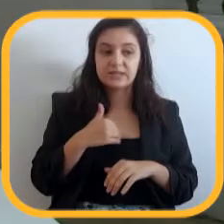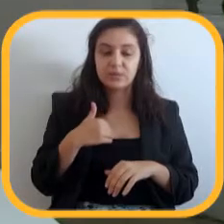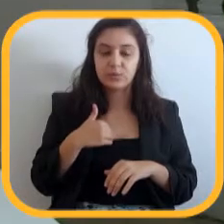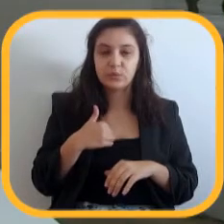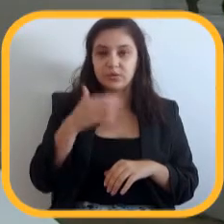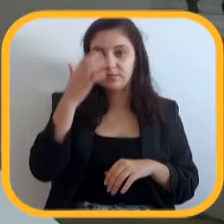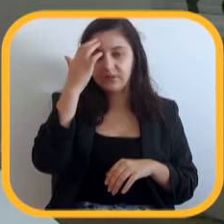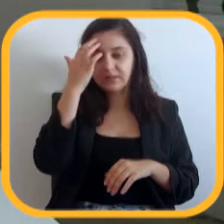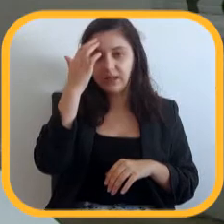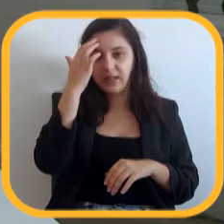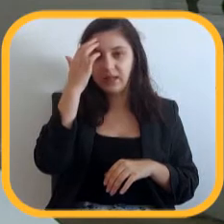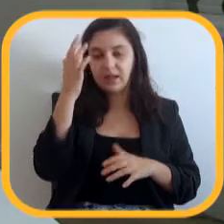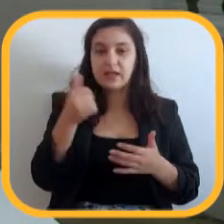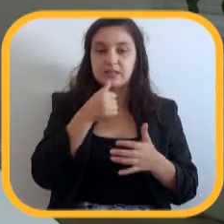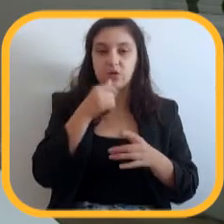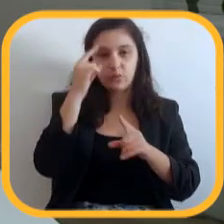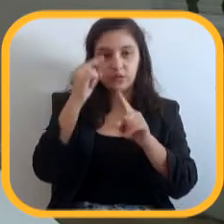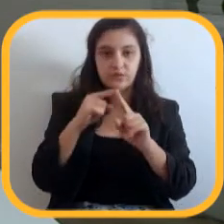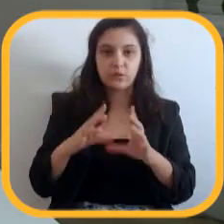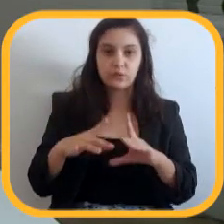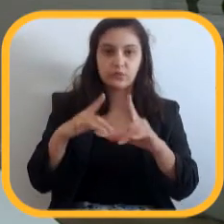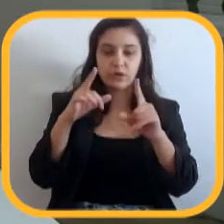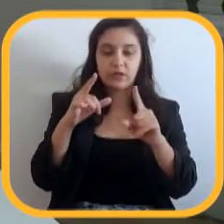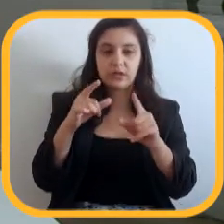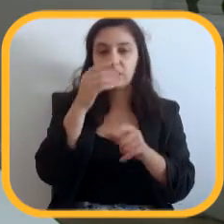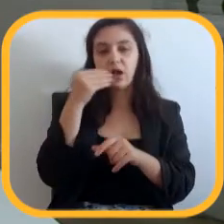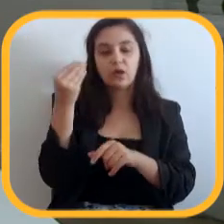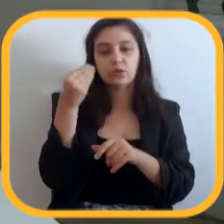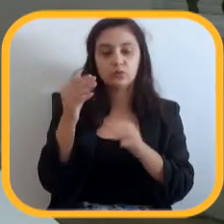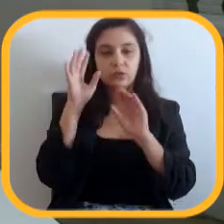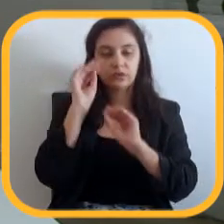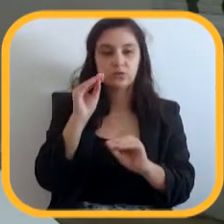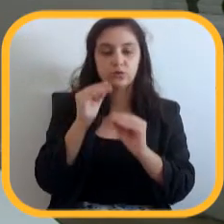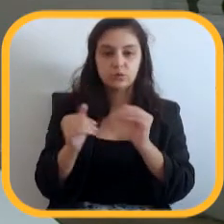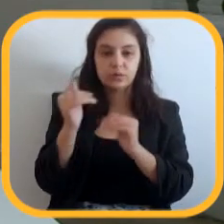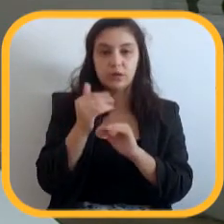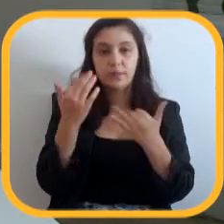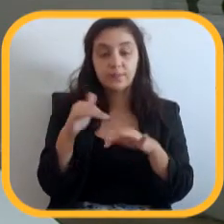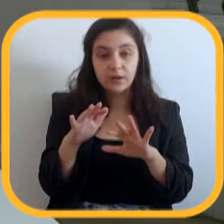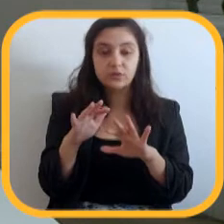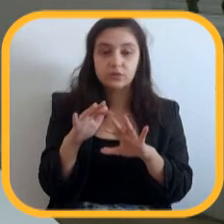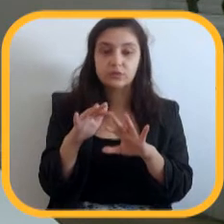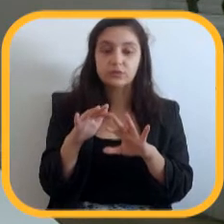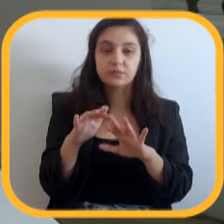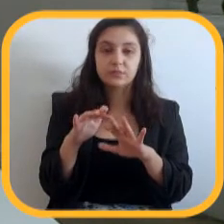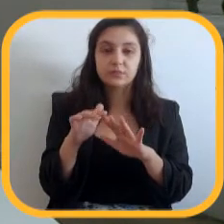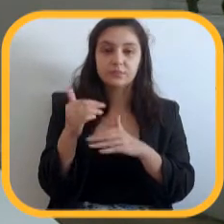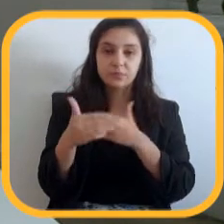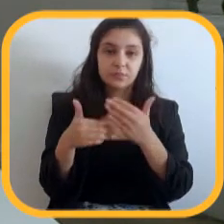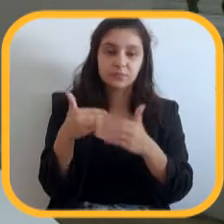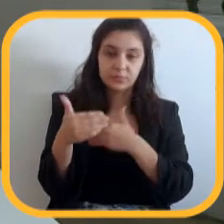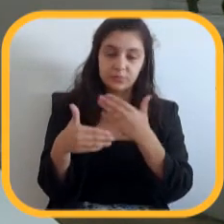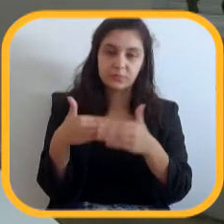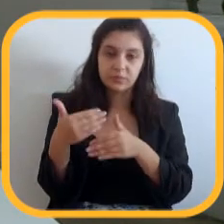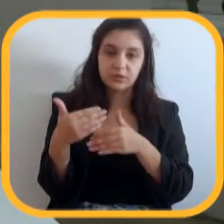A saúde mental é decisiva para o desenvolvimento e sucesso dos estudantes do ensino superior. No entanto, ao longo do